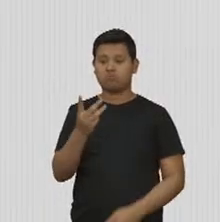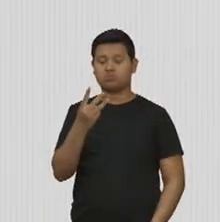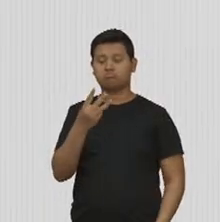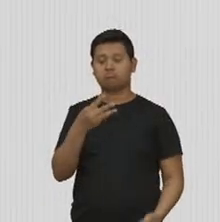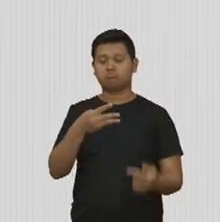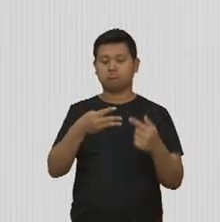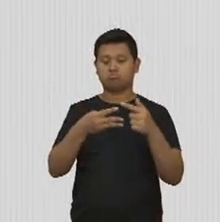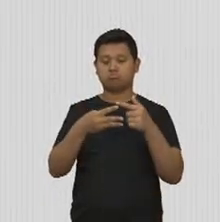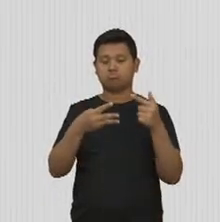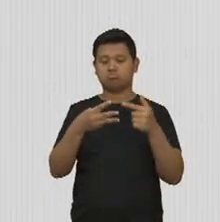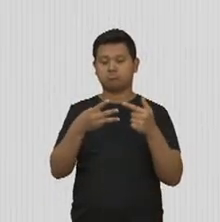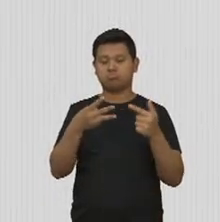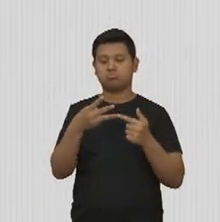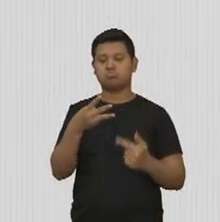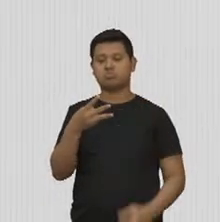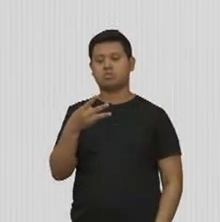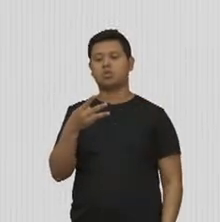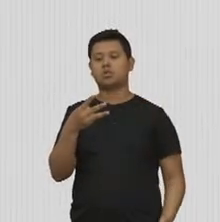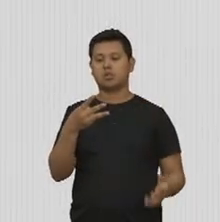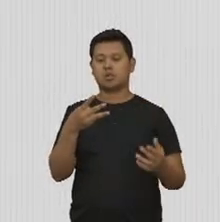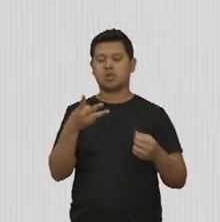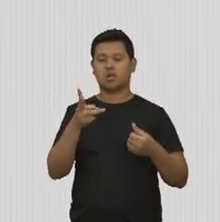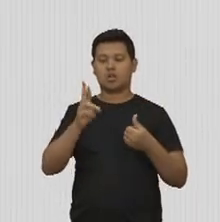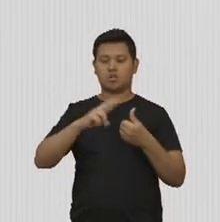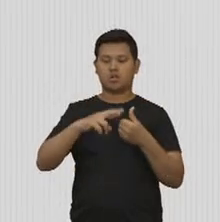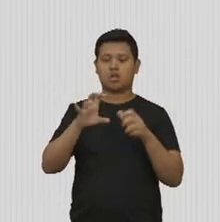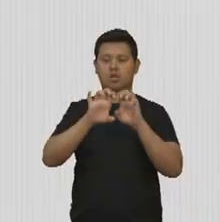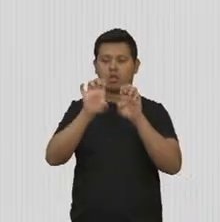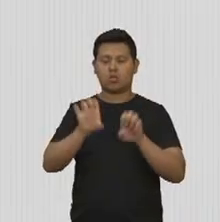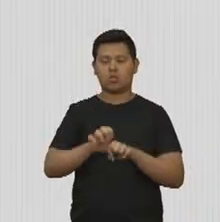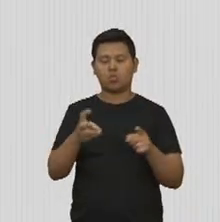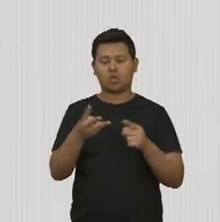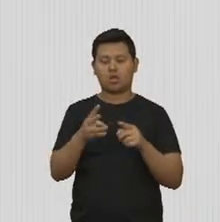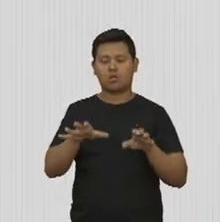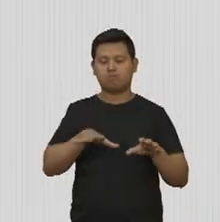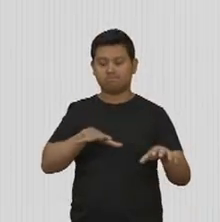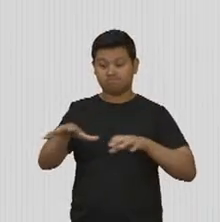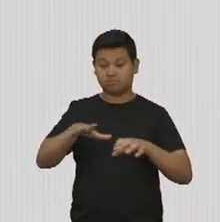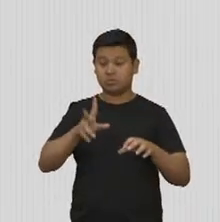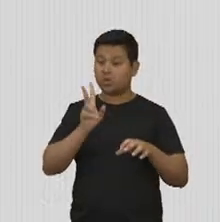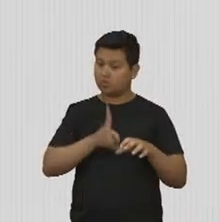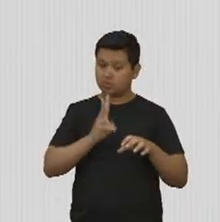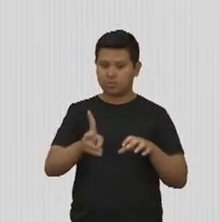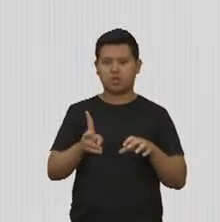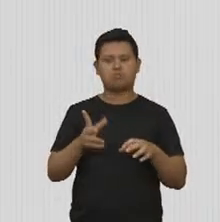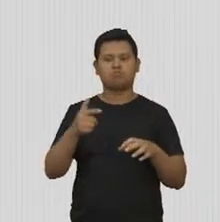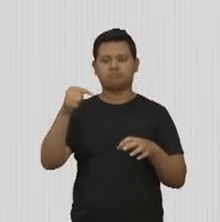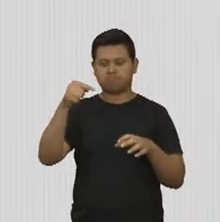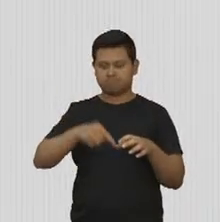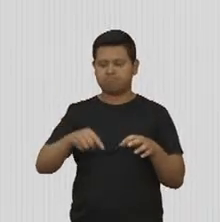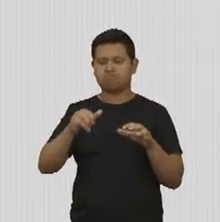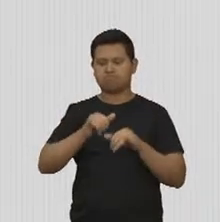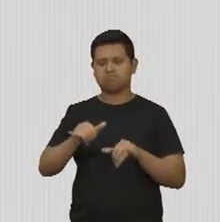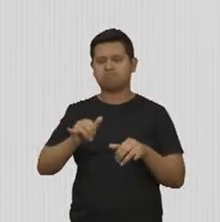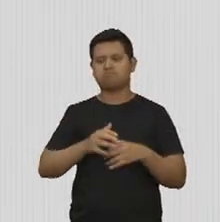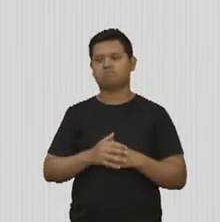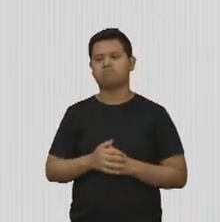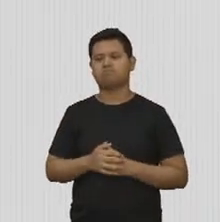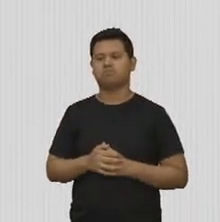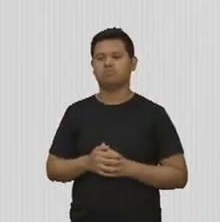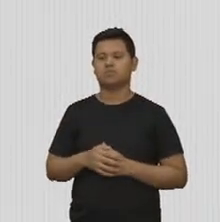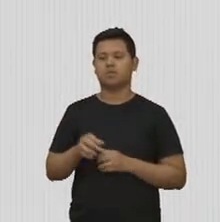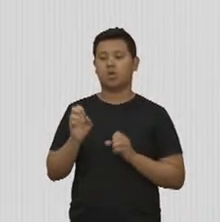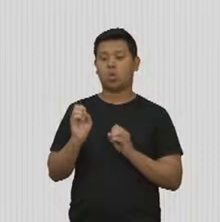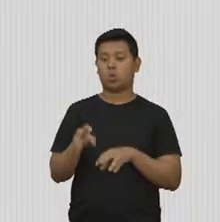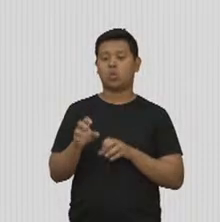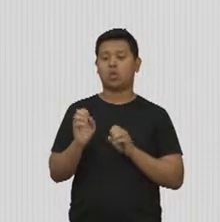gente tem zeladoria, infraestrutura e mobilidade, são frequentemente os principais assuntos aqui de Jacareí. Educação e